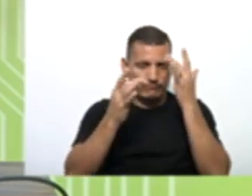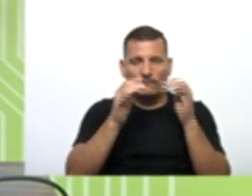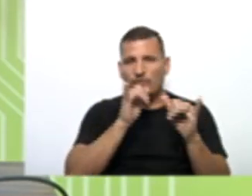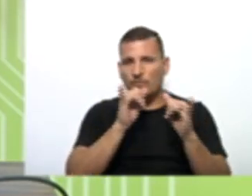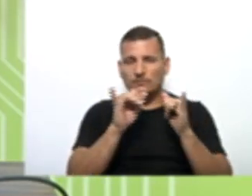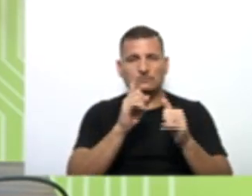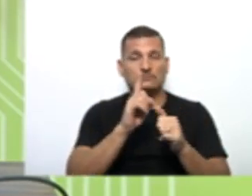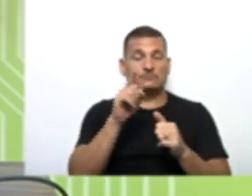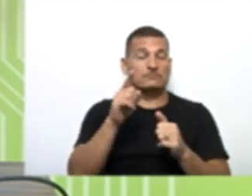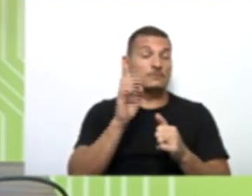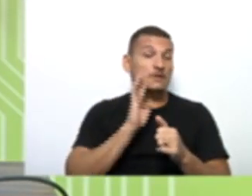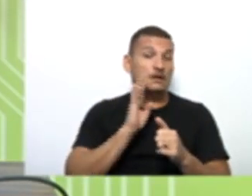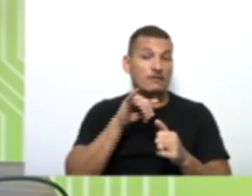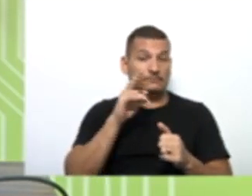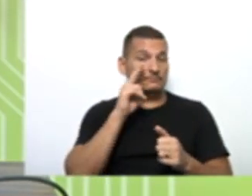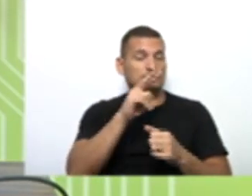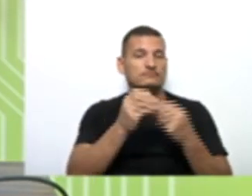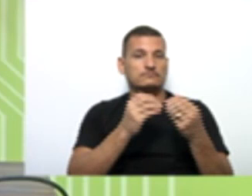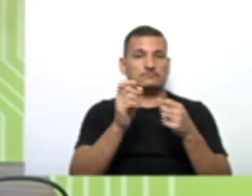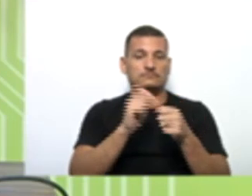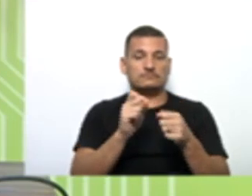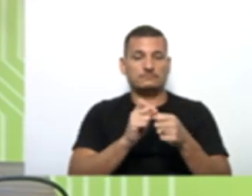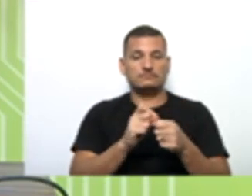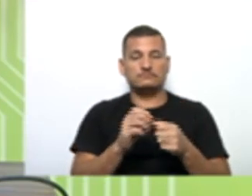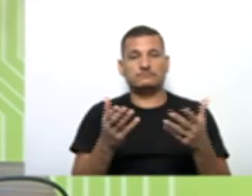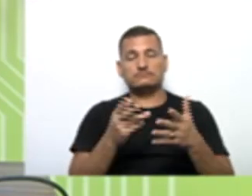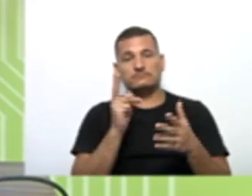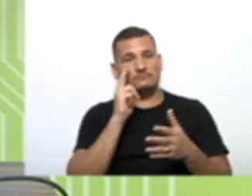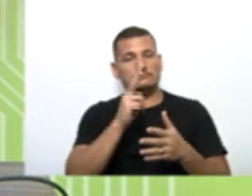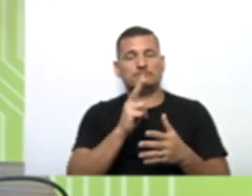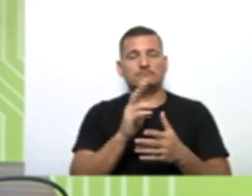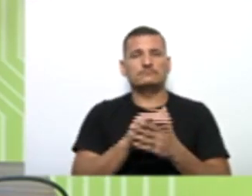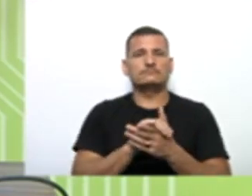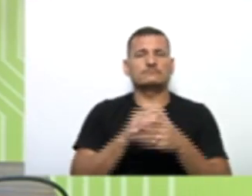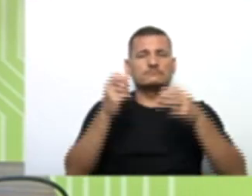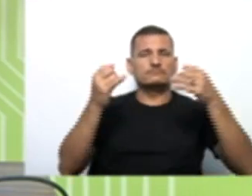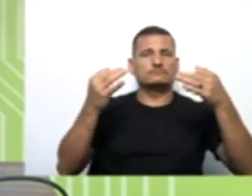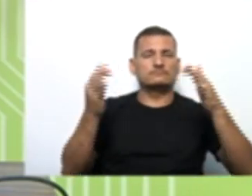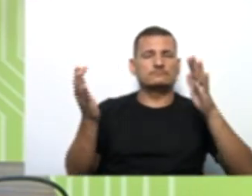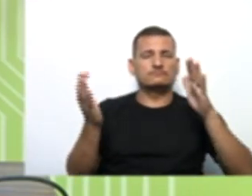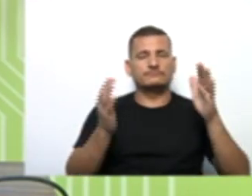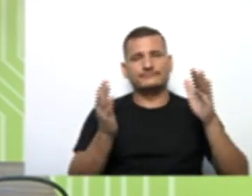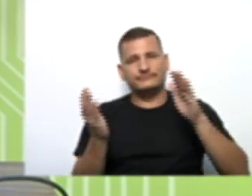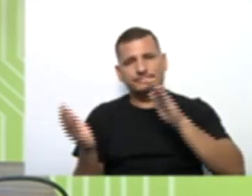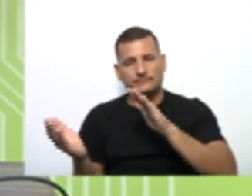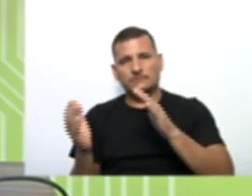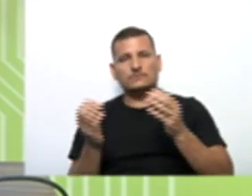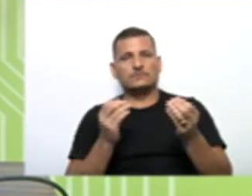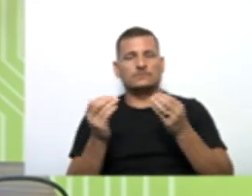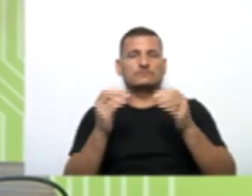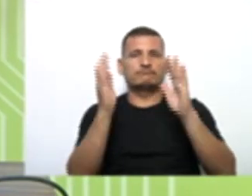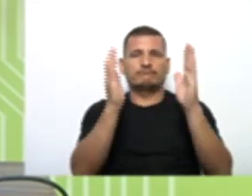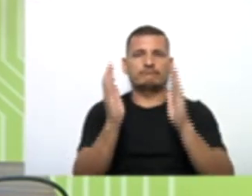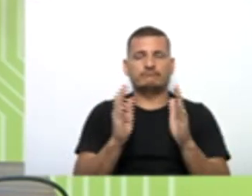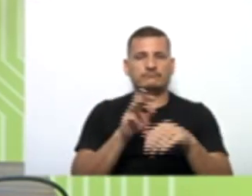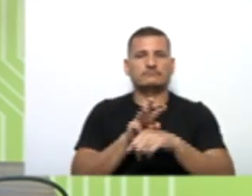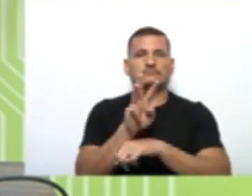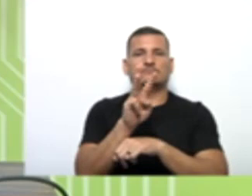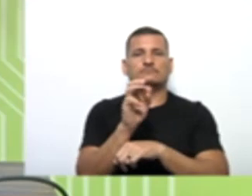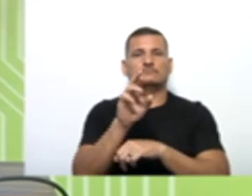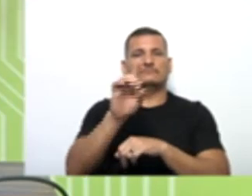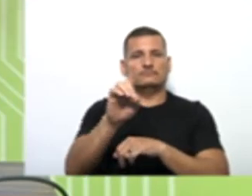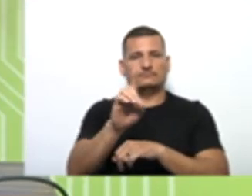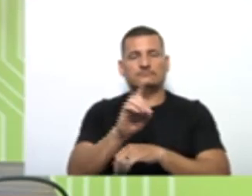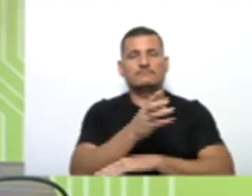bacana é fazer. Vamos ver um tutorial de como formatar o texto no Word do